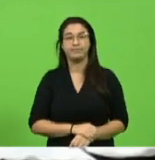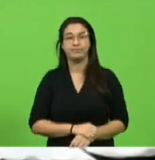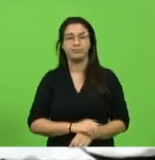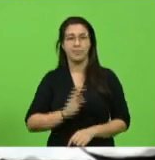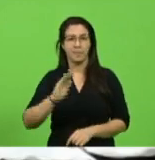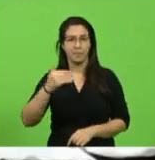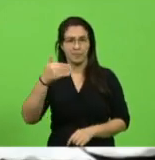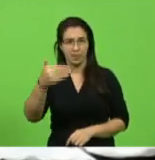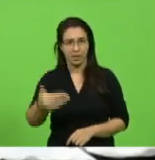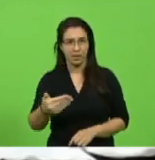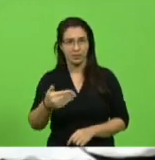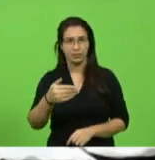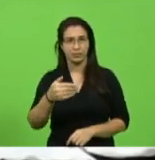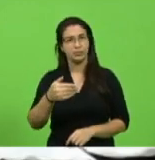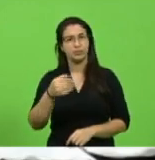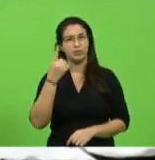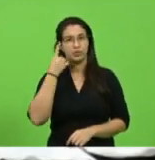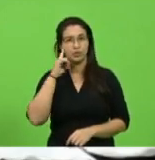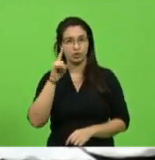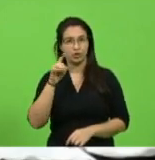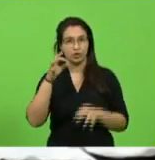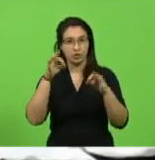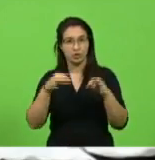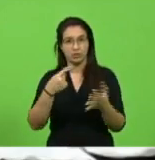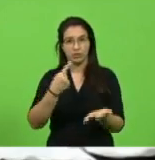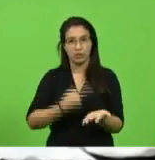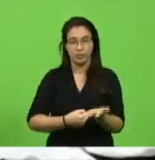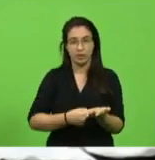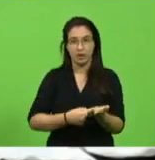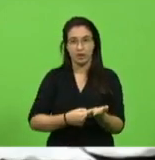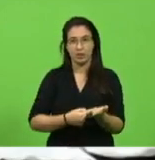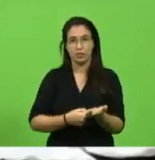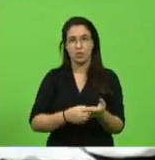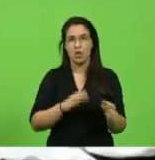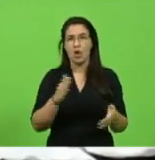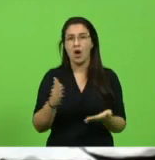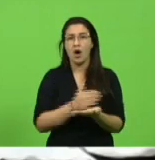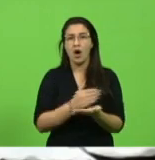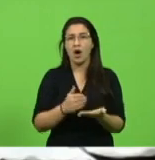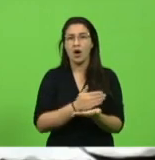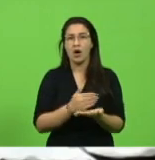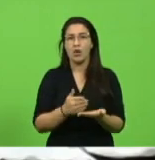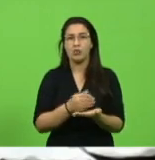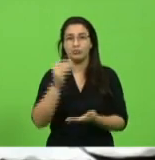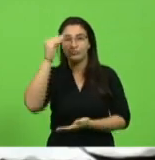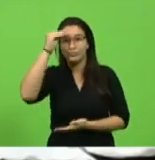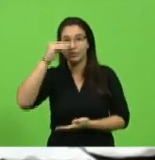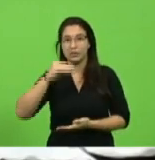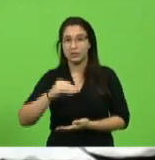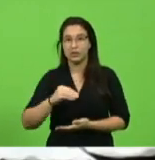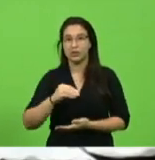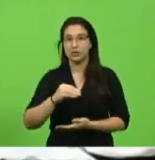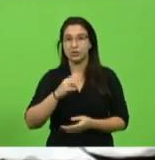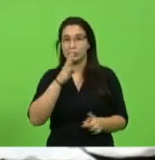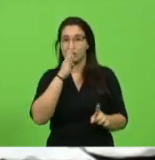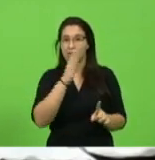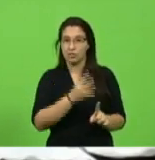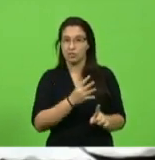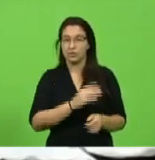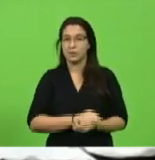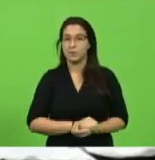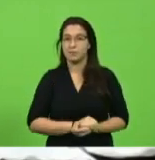a designação da sessão, parte dos postulantes renunciaram à acusação, prosseguindo